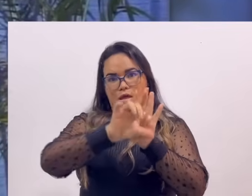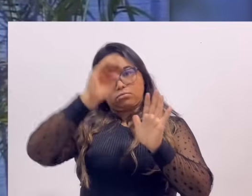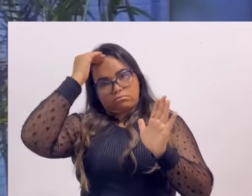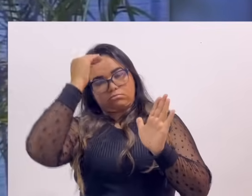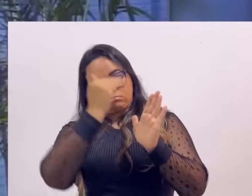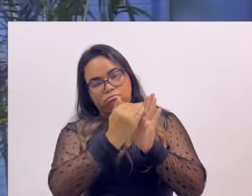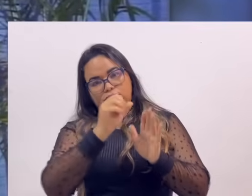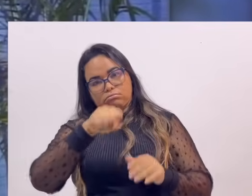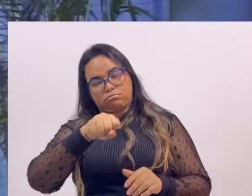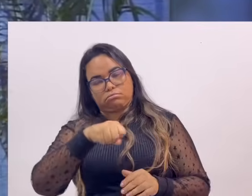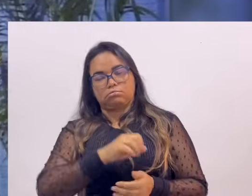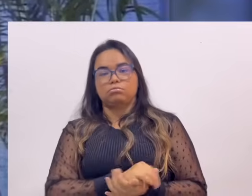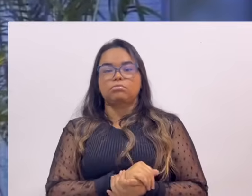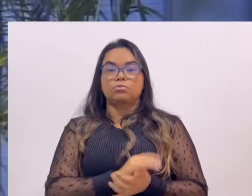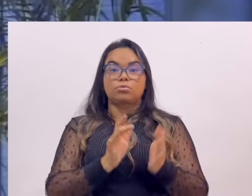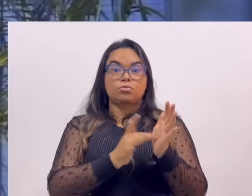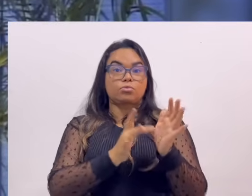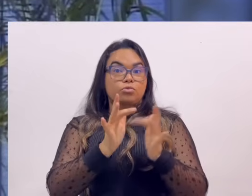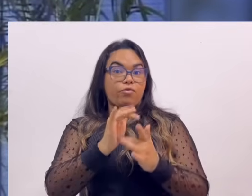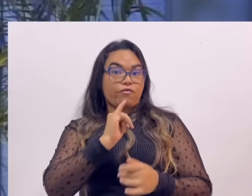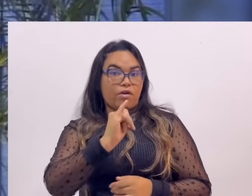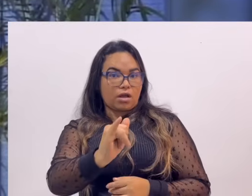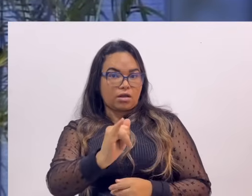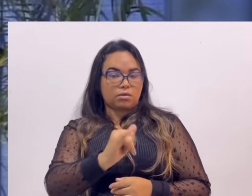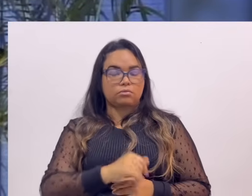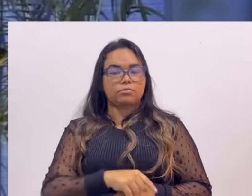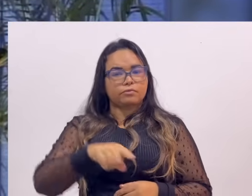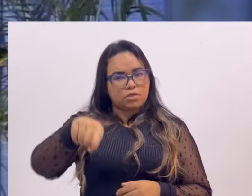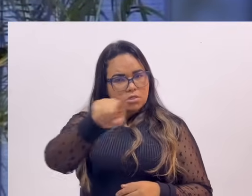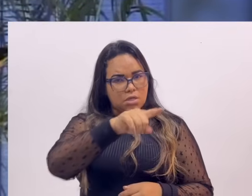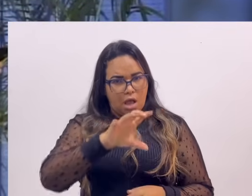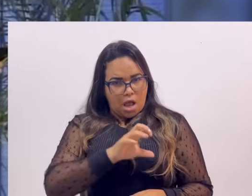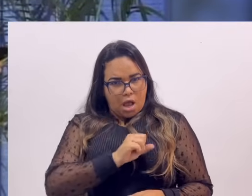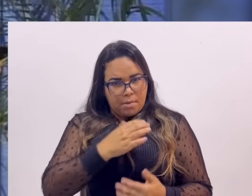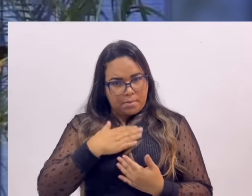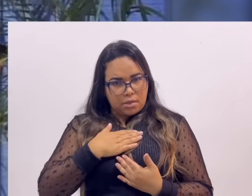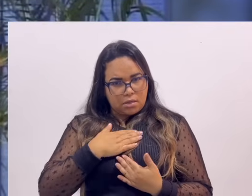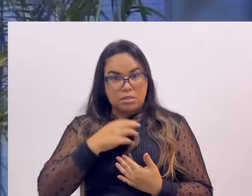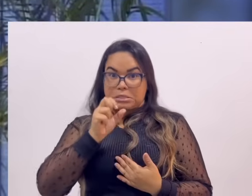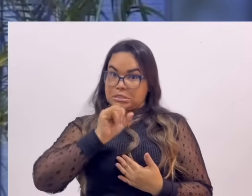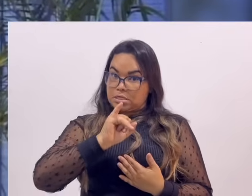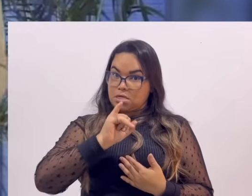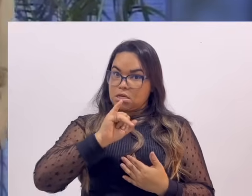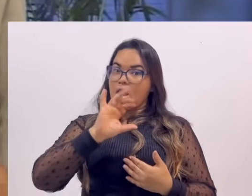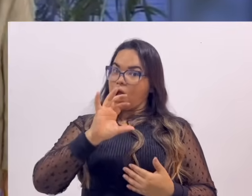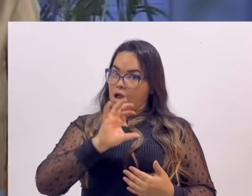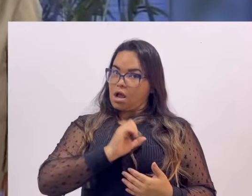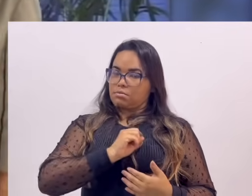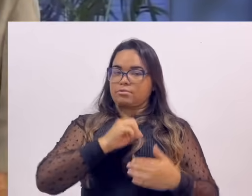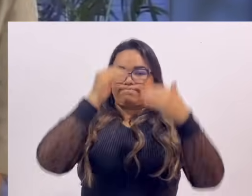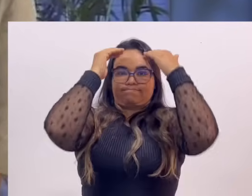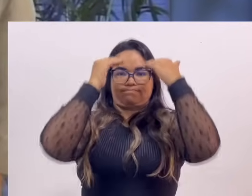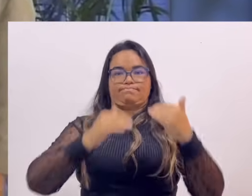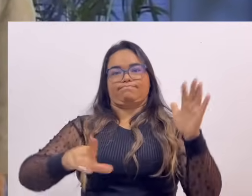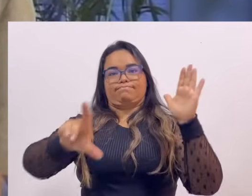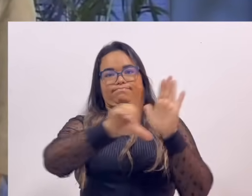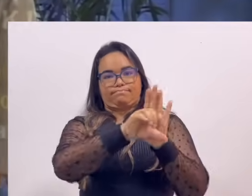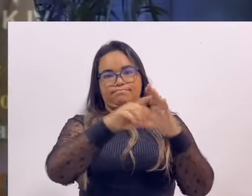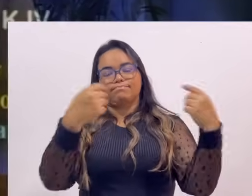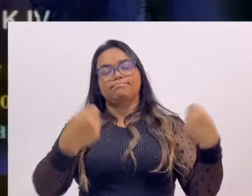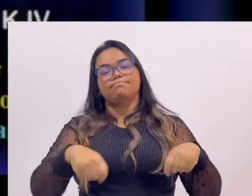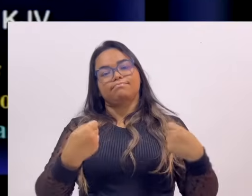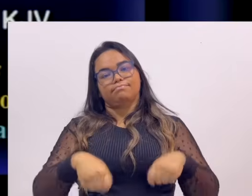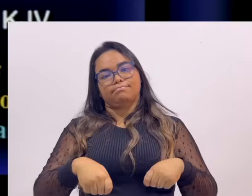guardar os seus mandamentos. Jesus diz, Se me amais, guardareis os meus mandamentos. Romanos 3,